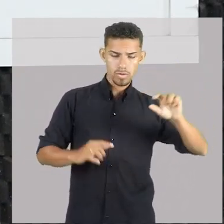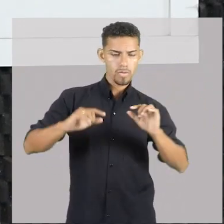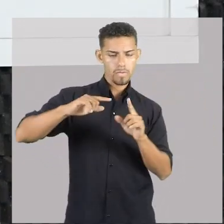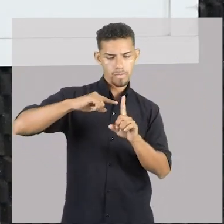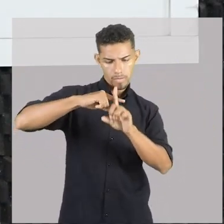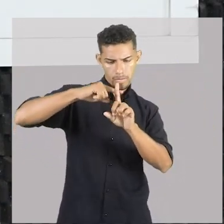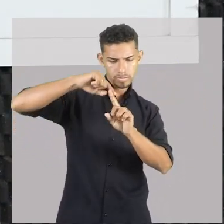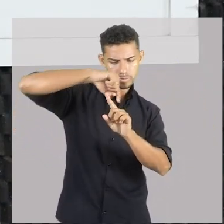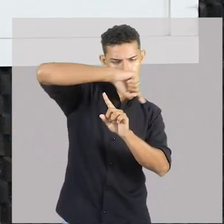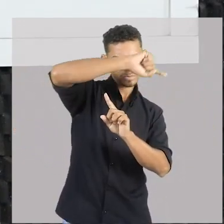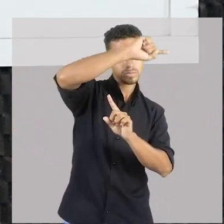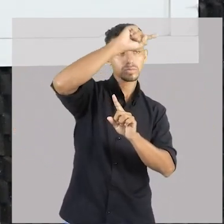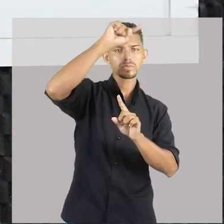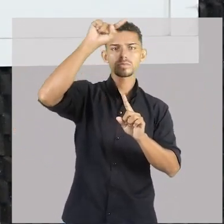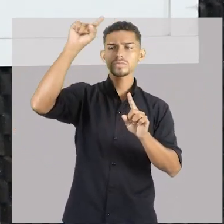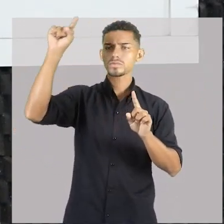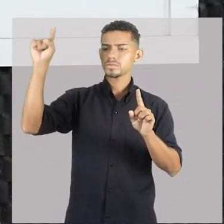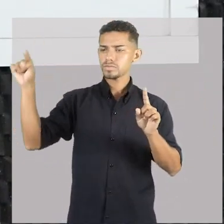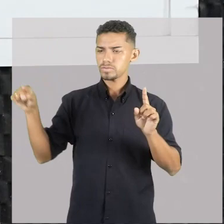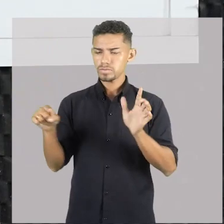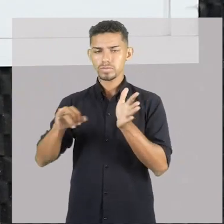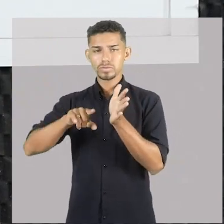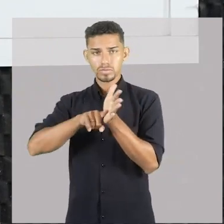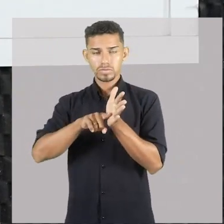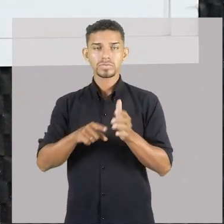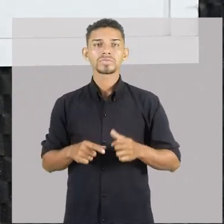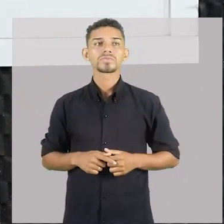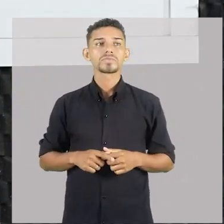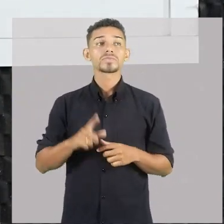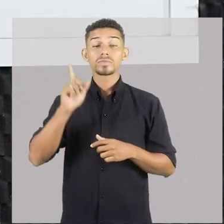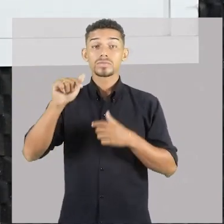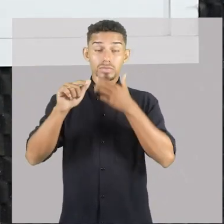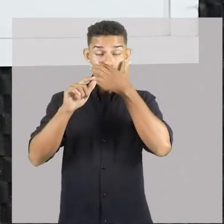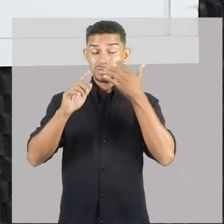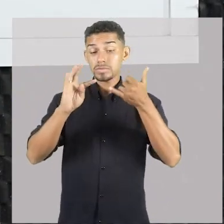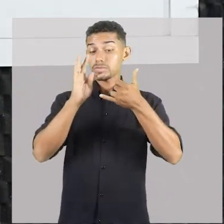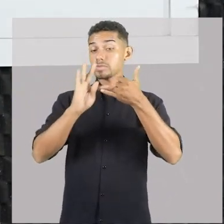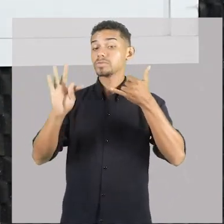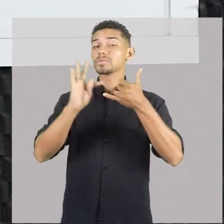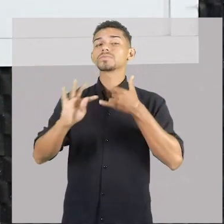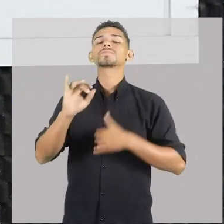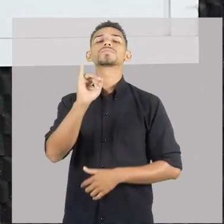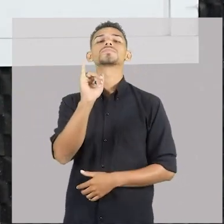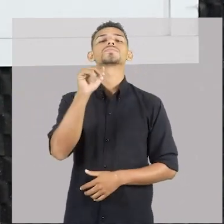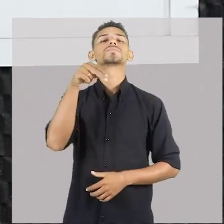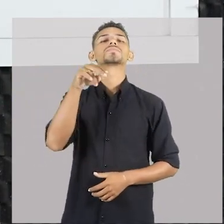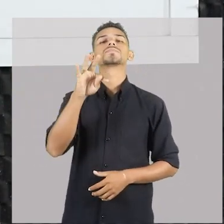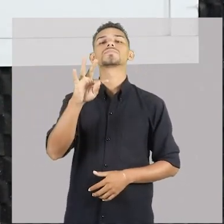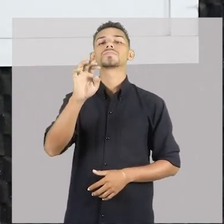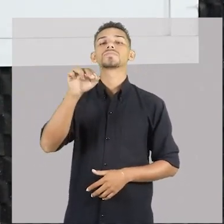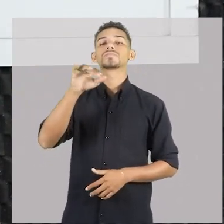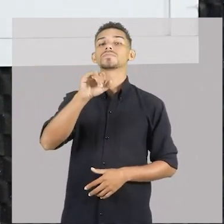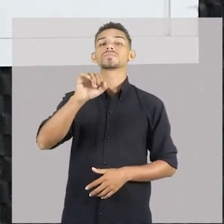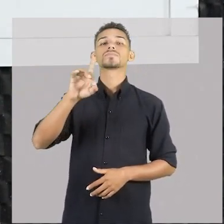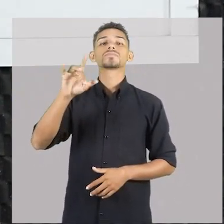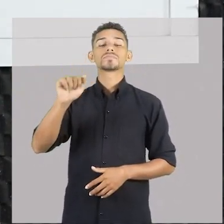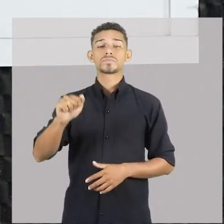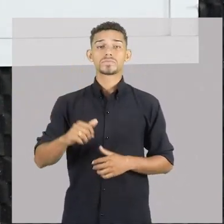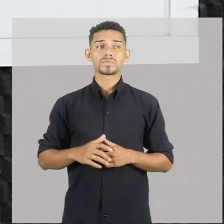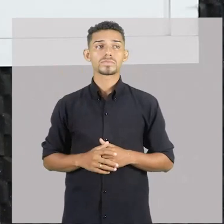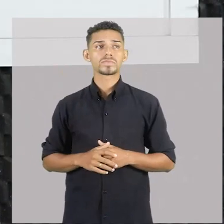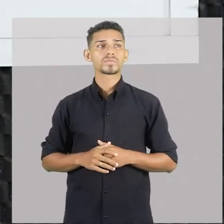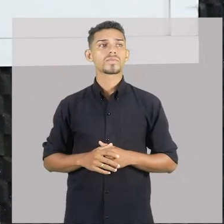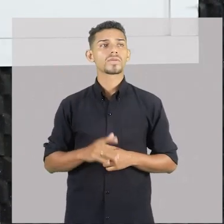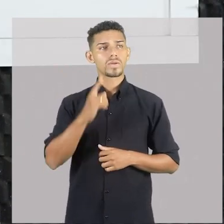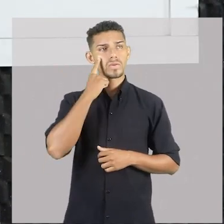o valor da corrente elétrica, que é a intensidade da corrente elétrica. Percebam aqui, eu vou botar esse